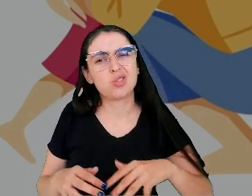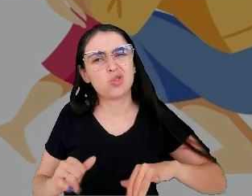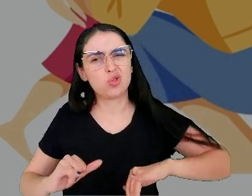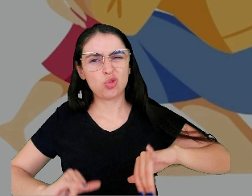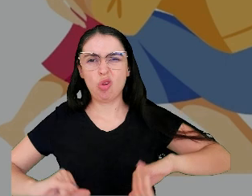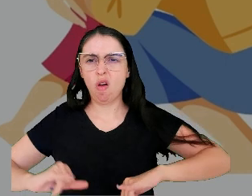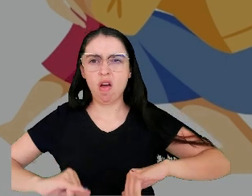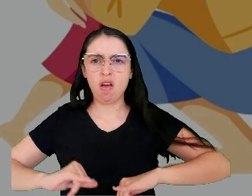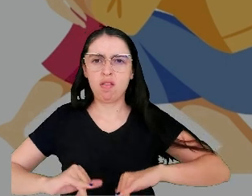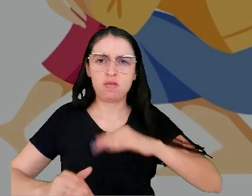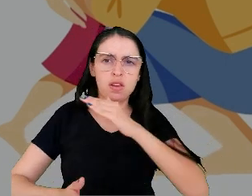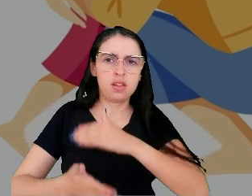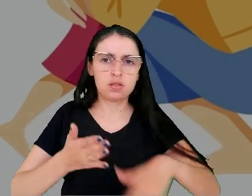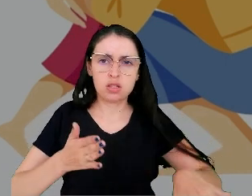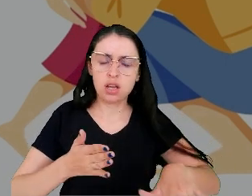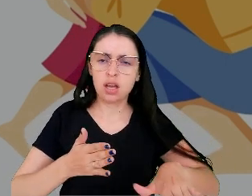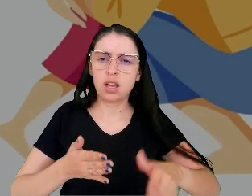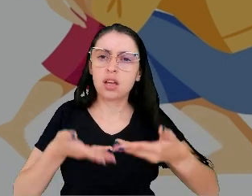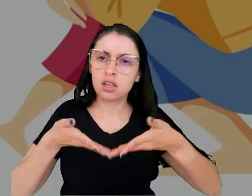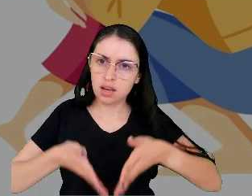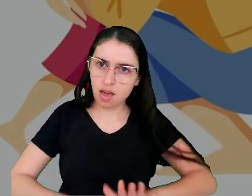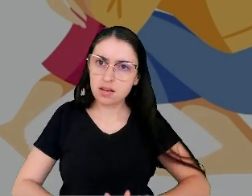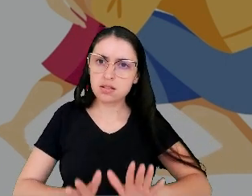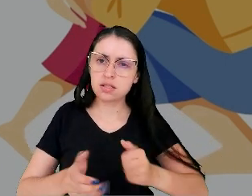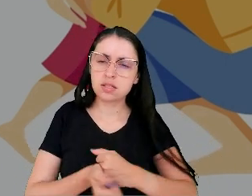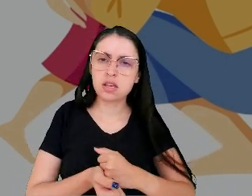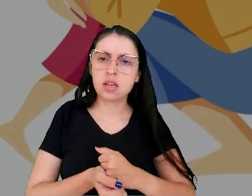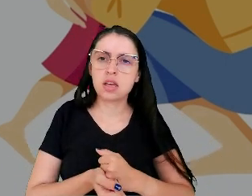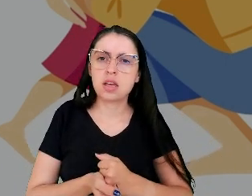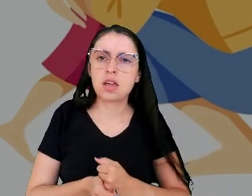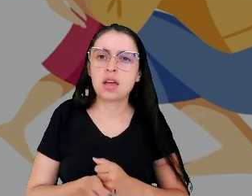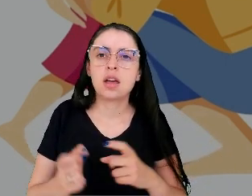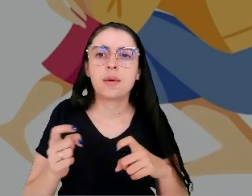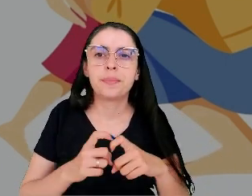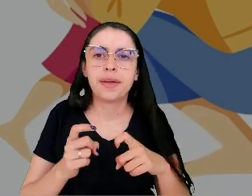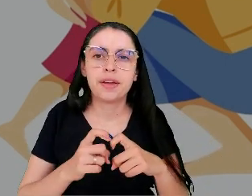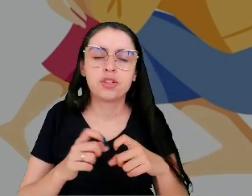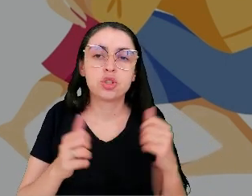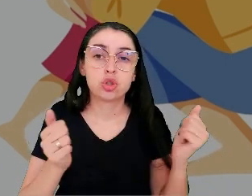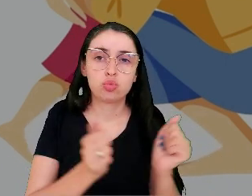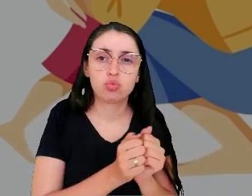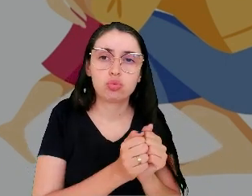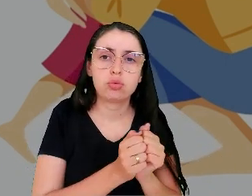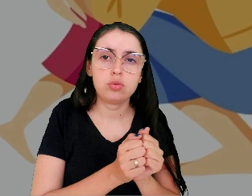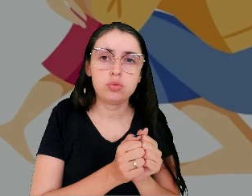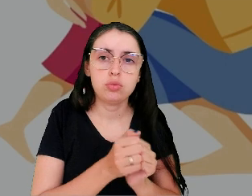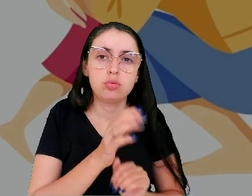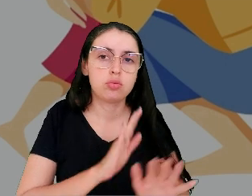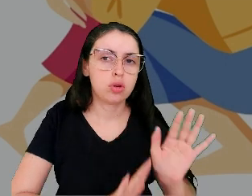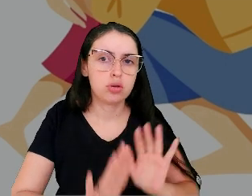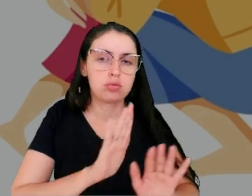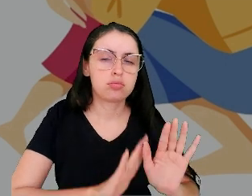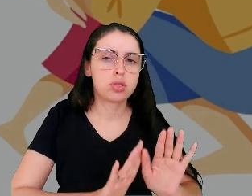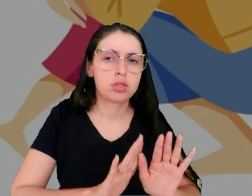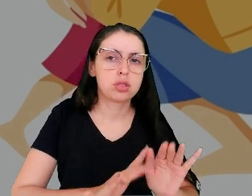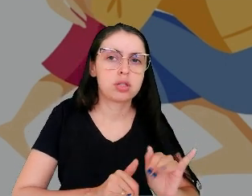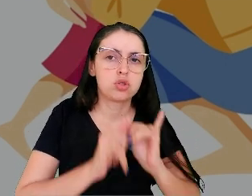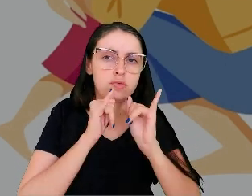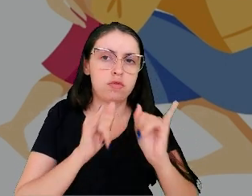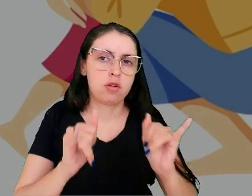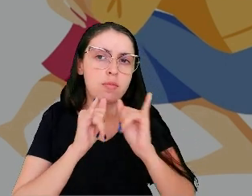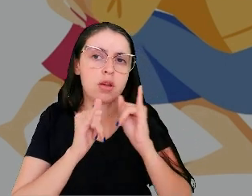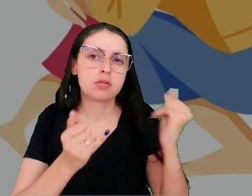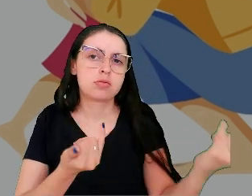feita uma intervenção, uma cesariana de urgência. E tem a médica intensivista do lado que está auxiliando nessa